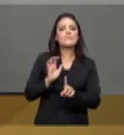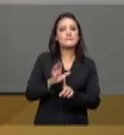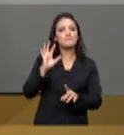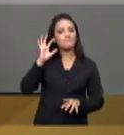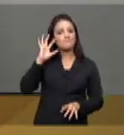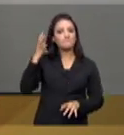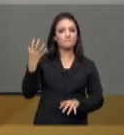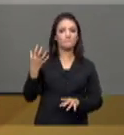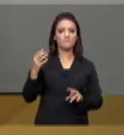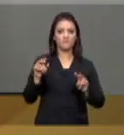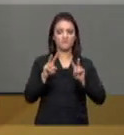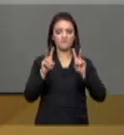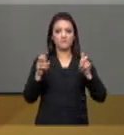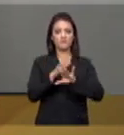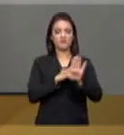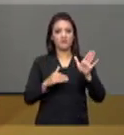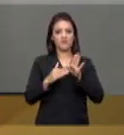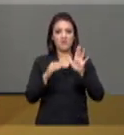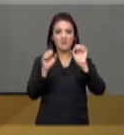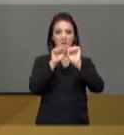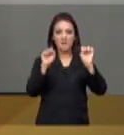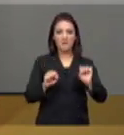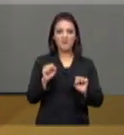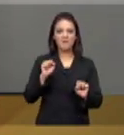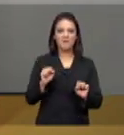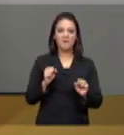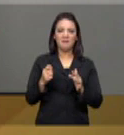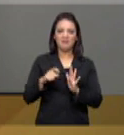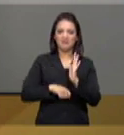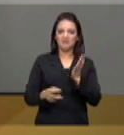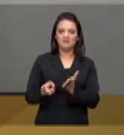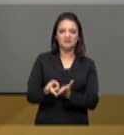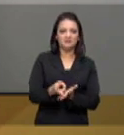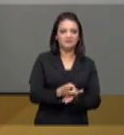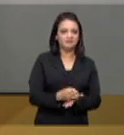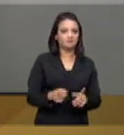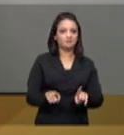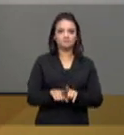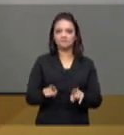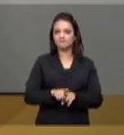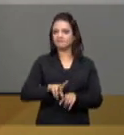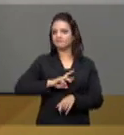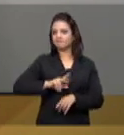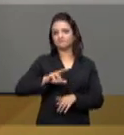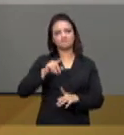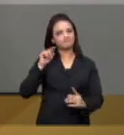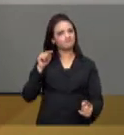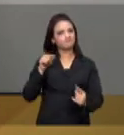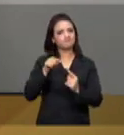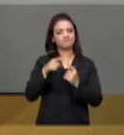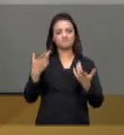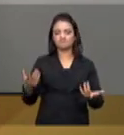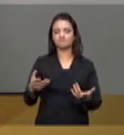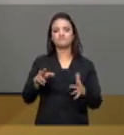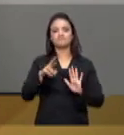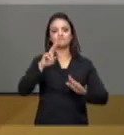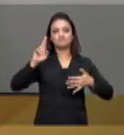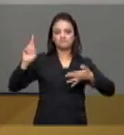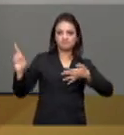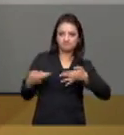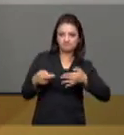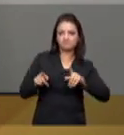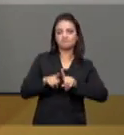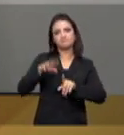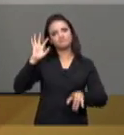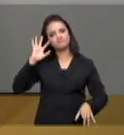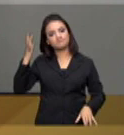a todo o sistema tributário, nem foi este o objeto nem do recurso, nem do que julgamos.